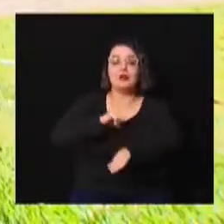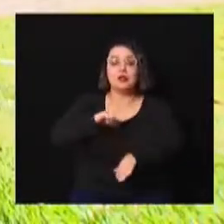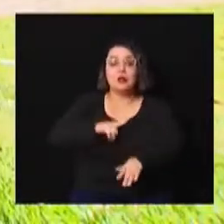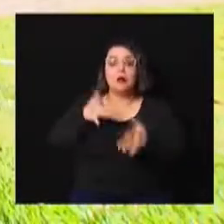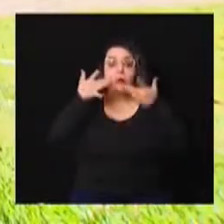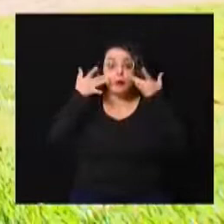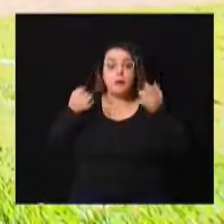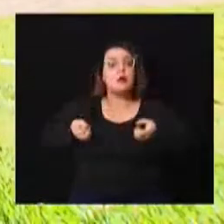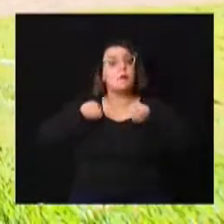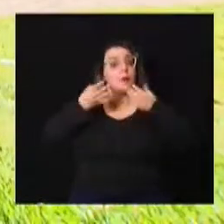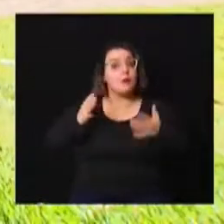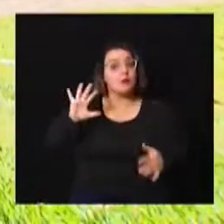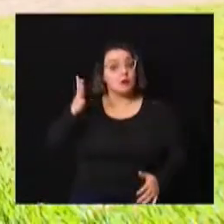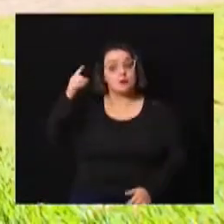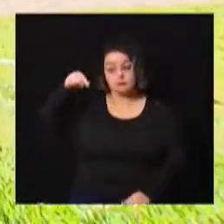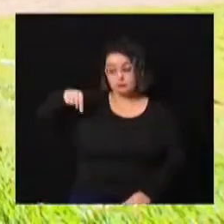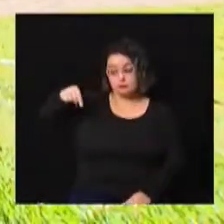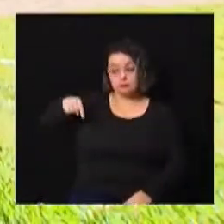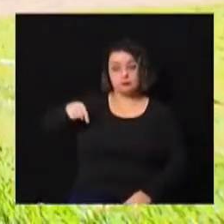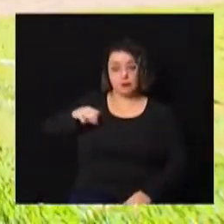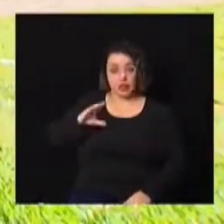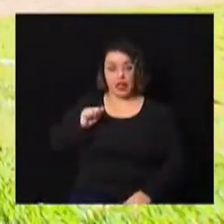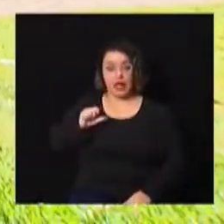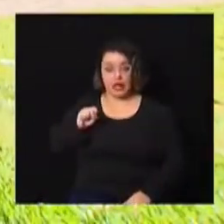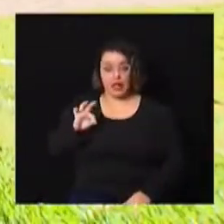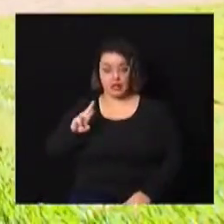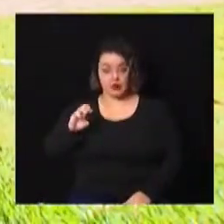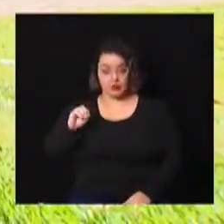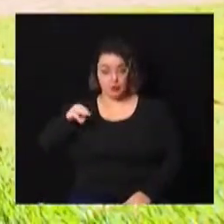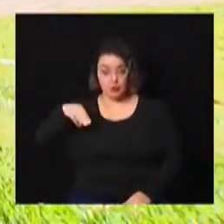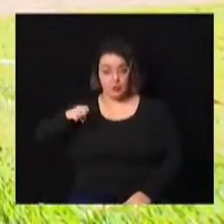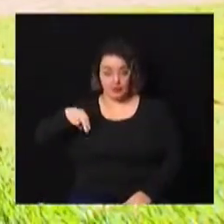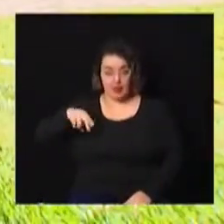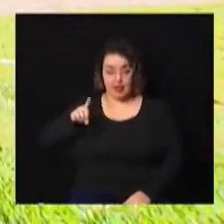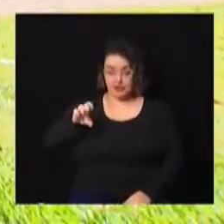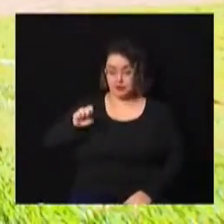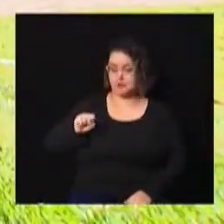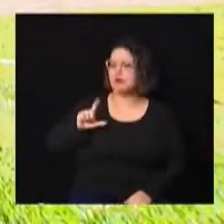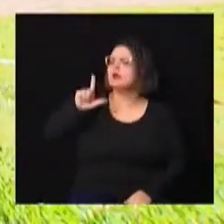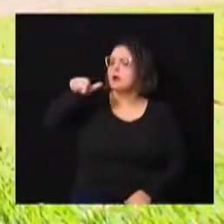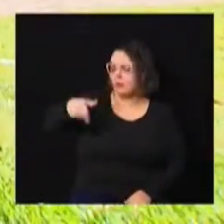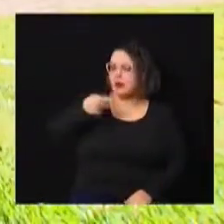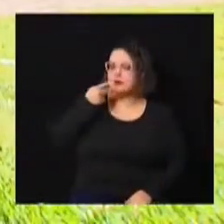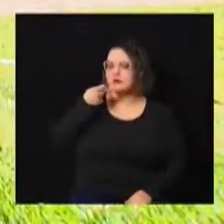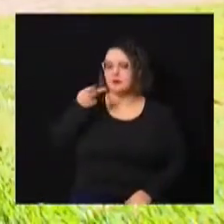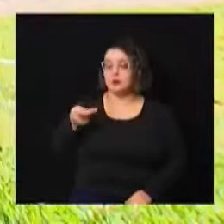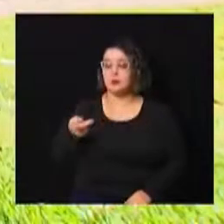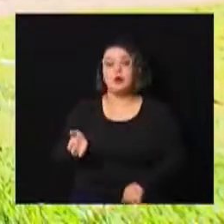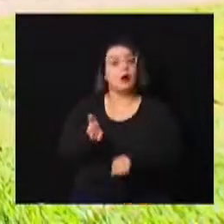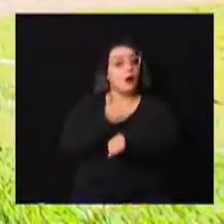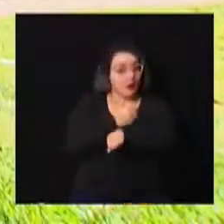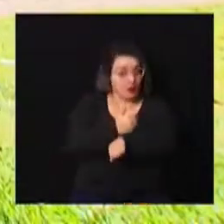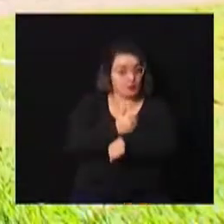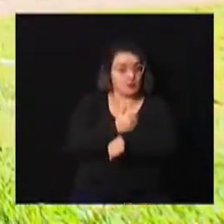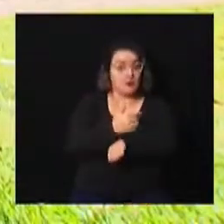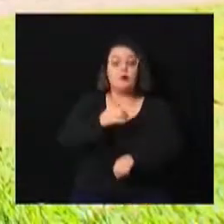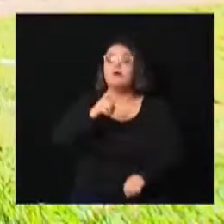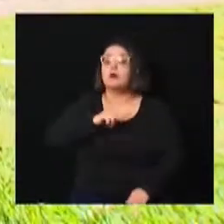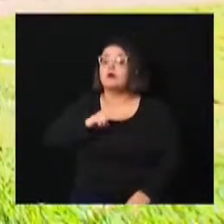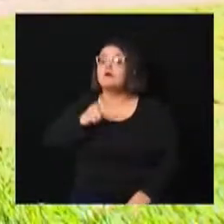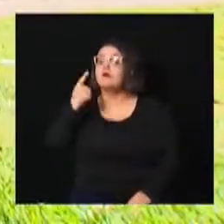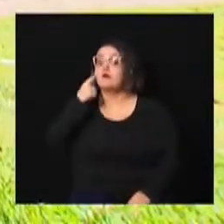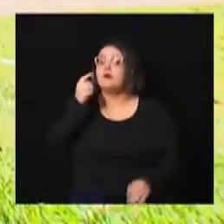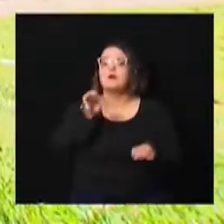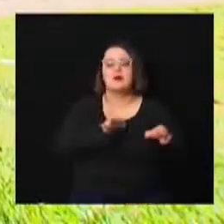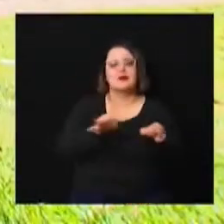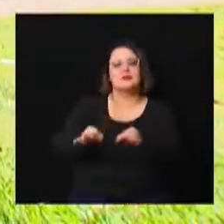uma peça muito boa que vai rolar aqui no Teatro Castro Mendes, mas isso eu conto daqui a pouquinho, porque antes você vai conferir